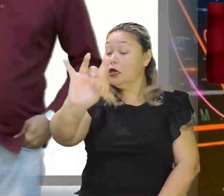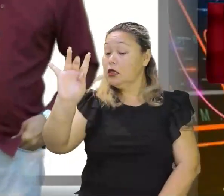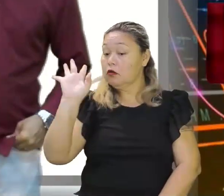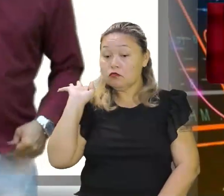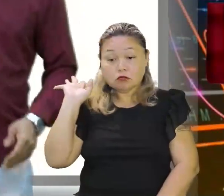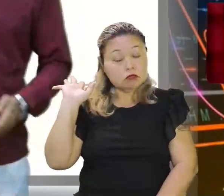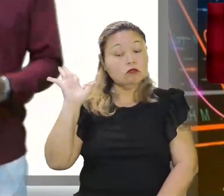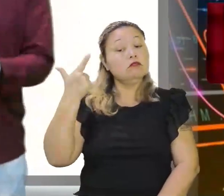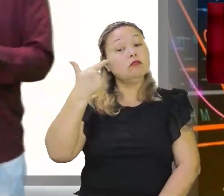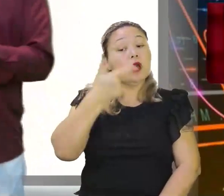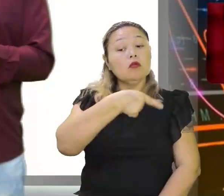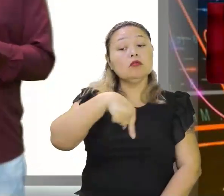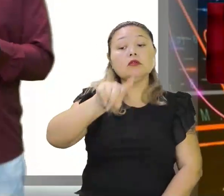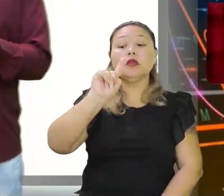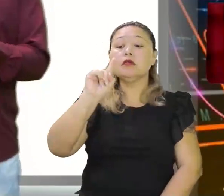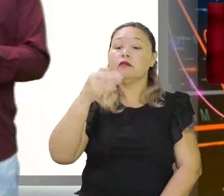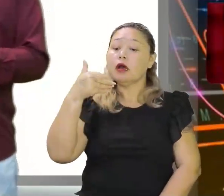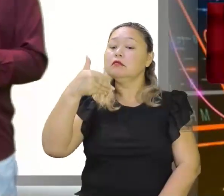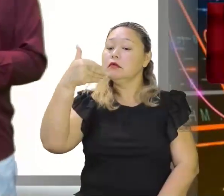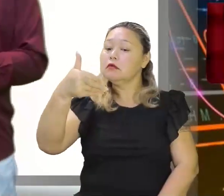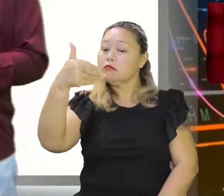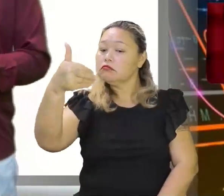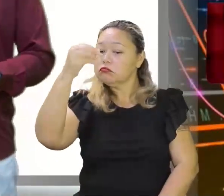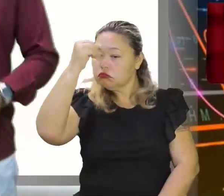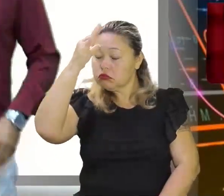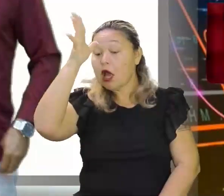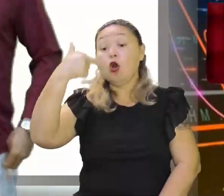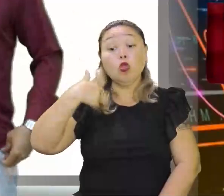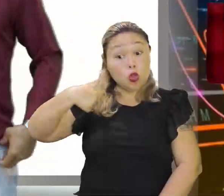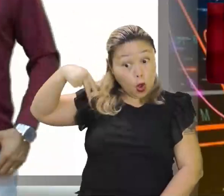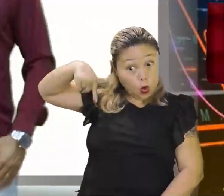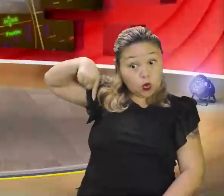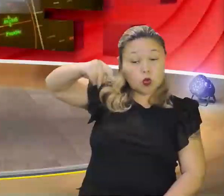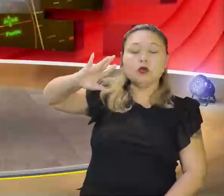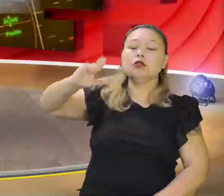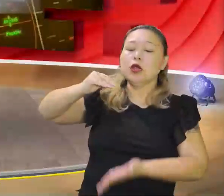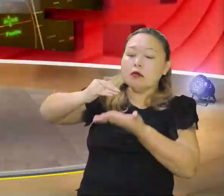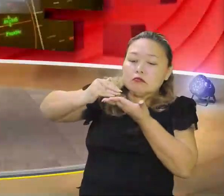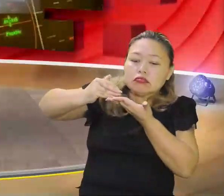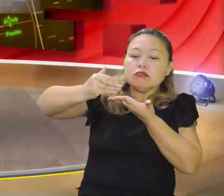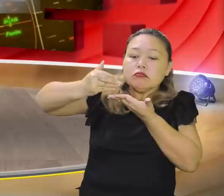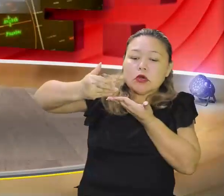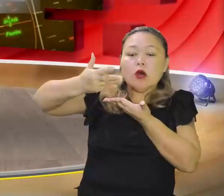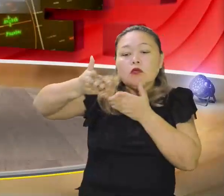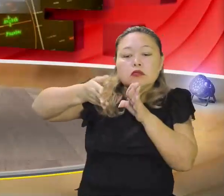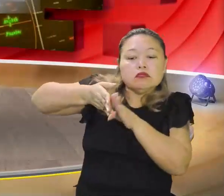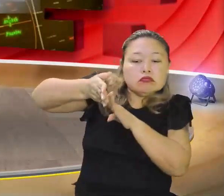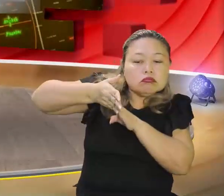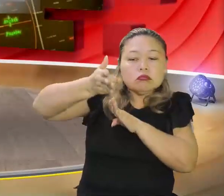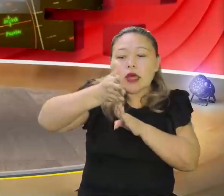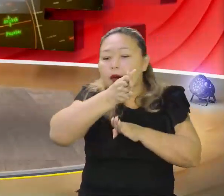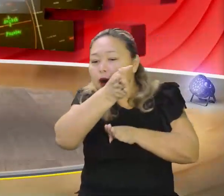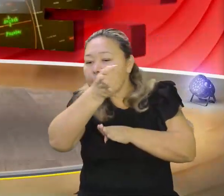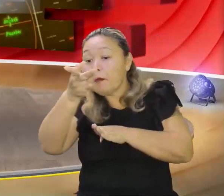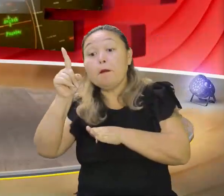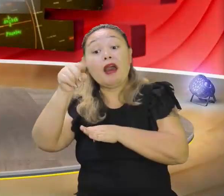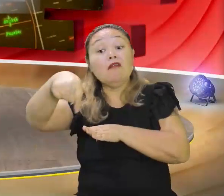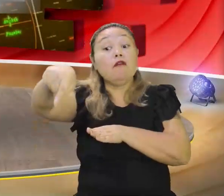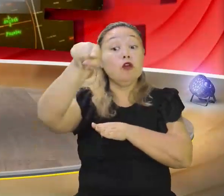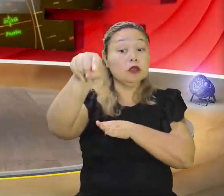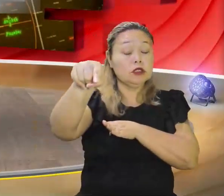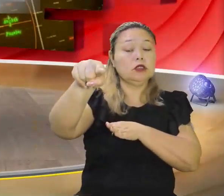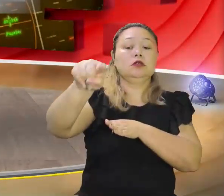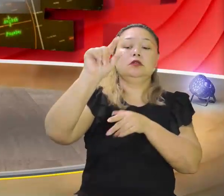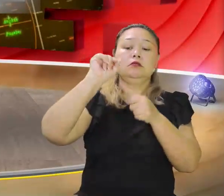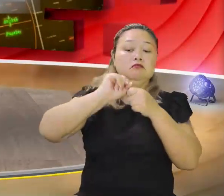de encontro aí com esse conhecimento. A gente dá o pontapé inicial aqui, dá umas orientações, umas diretrizes, mas com vocês é que fica a